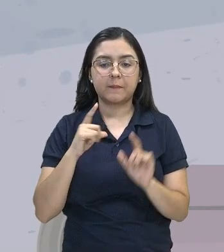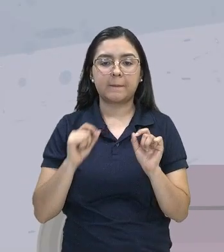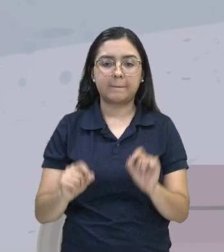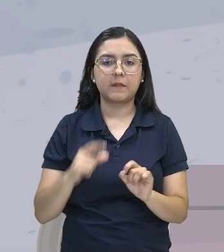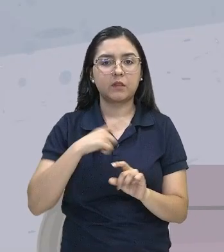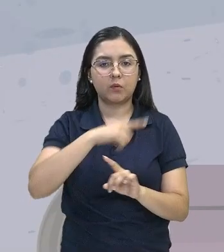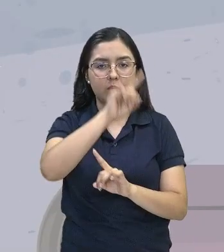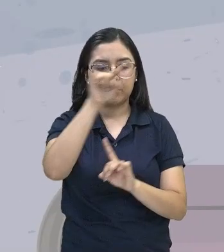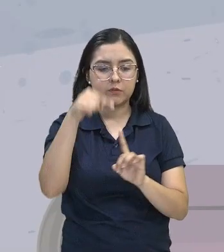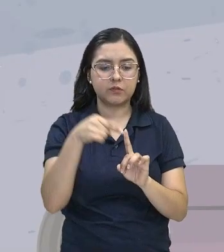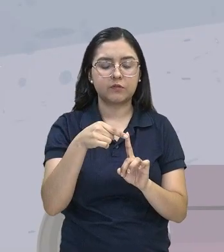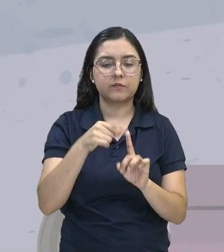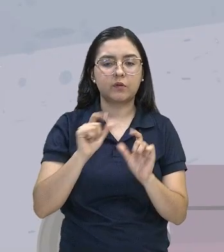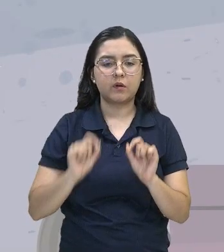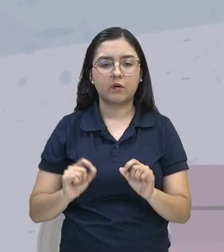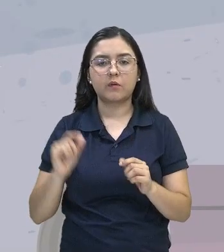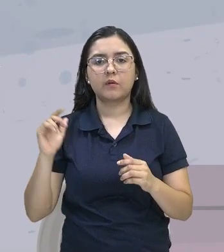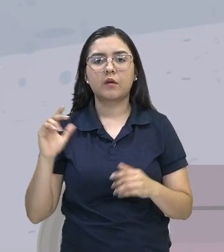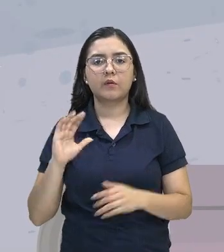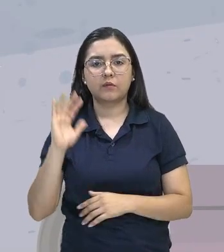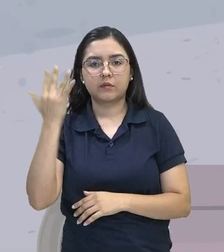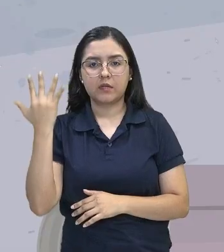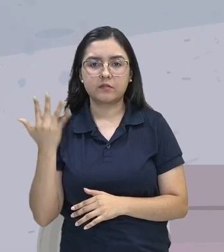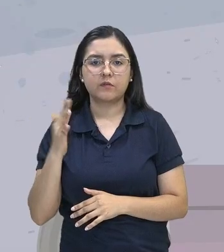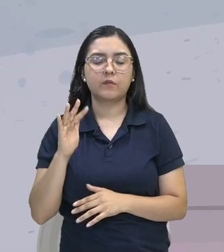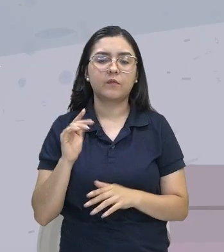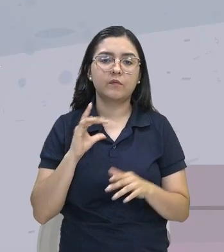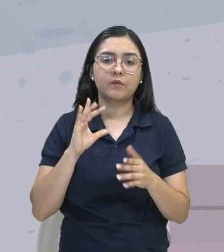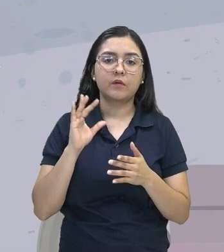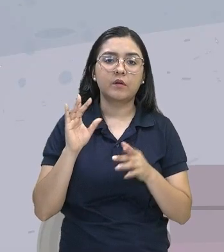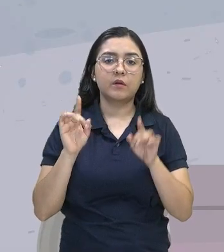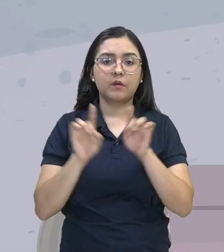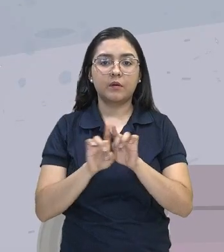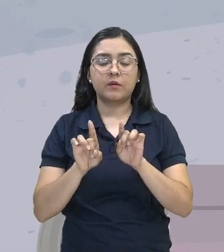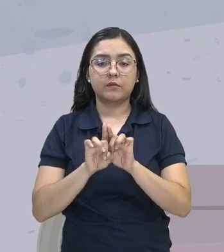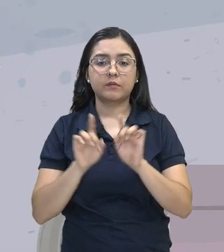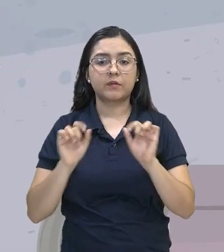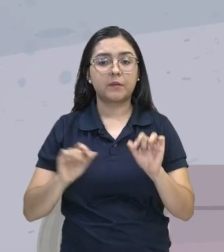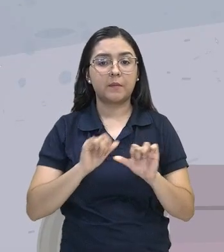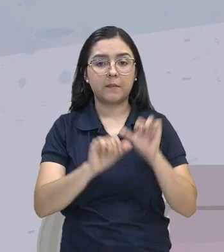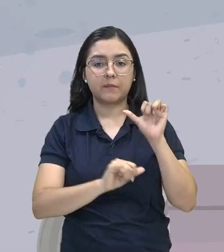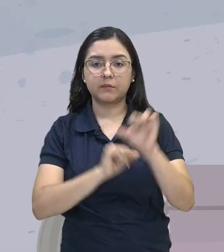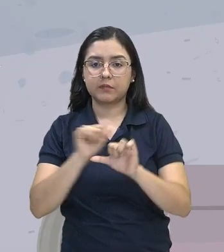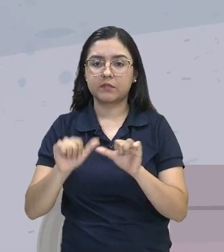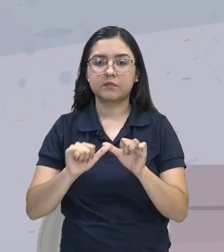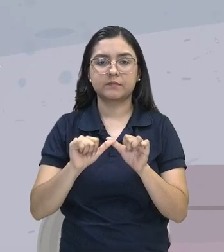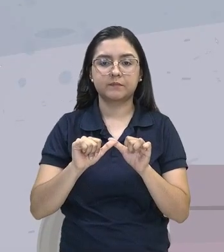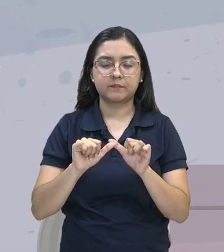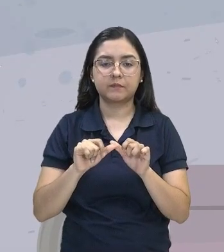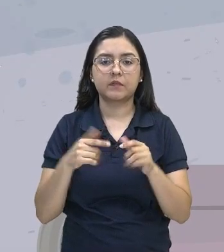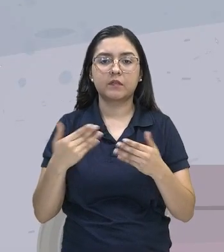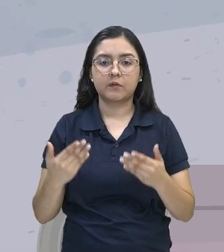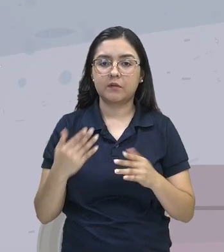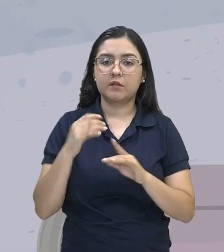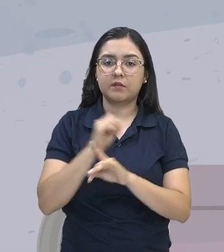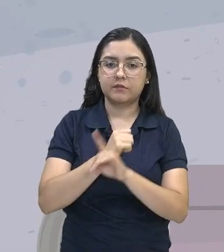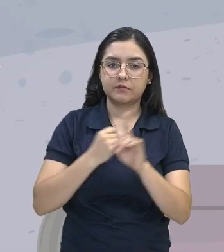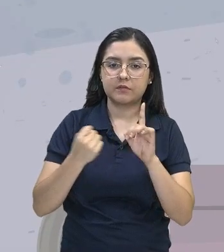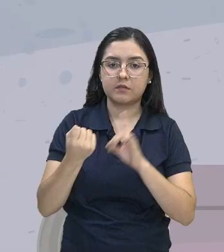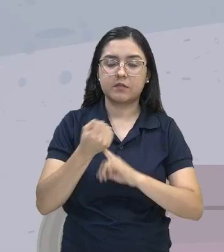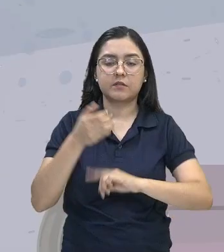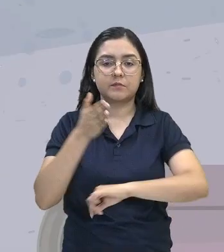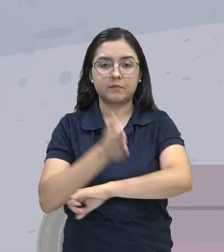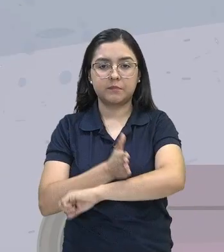repente acontece um fato que faz com que haja uma mudança drástica de direção. A sociedade